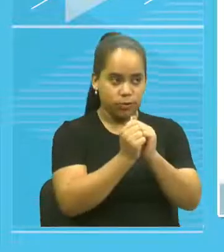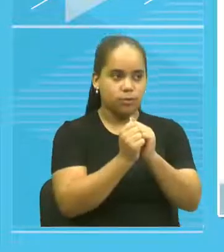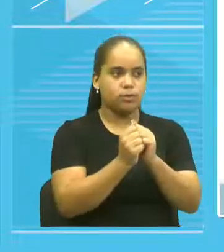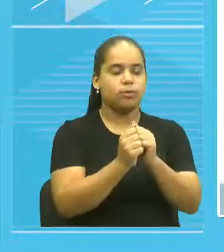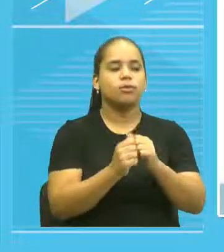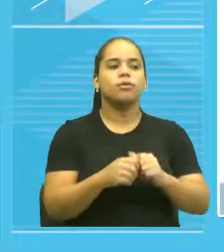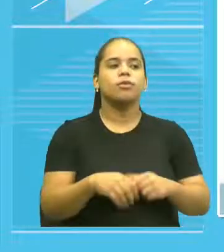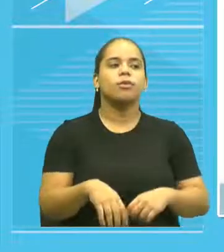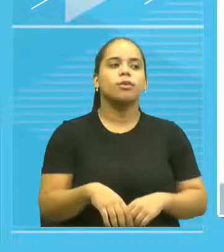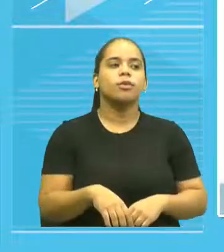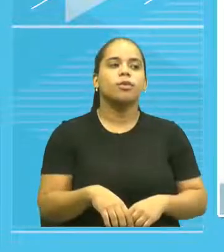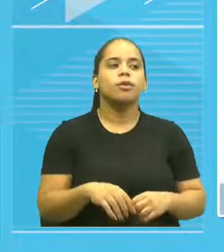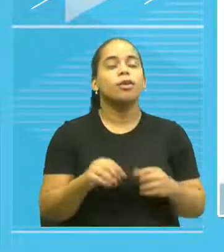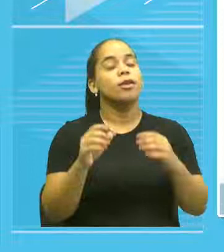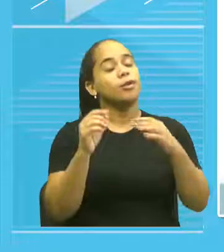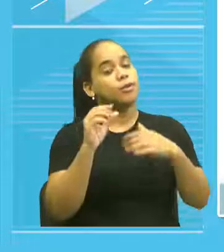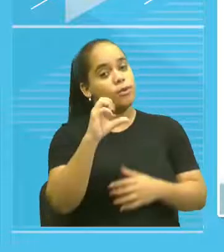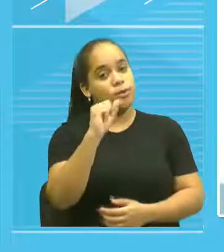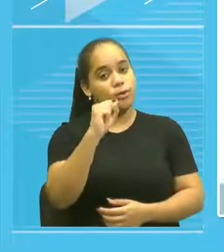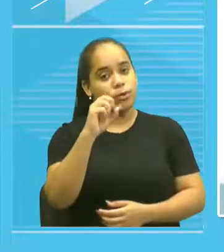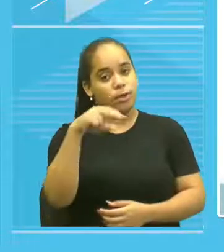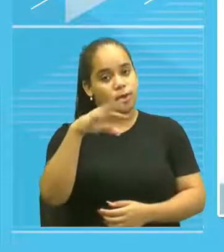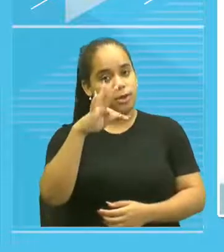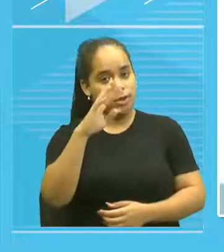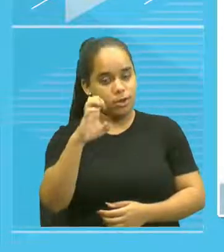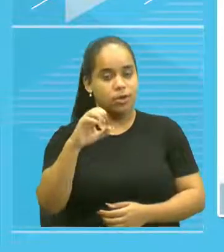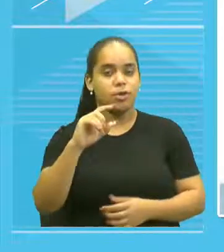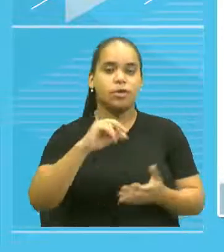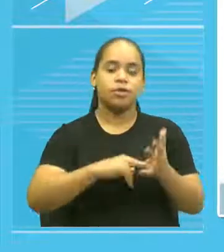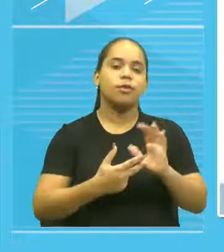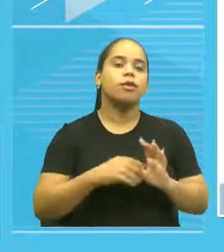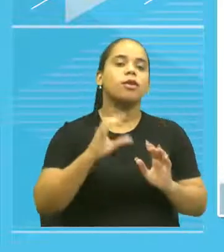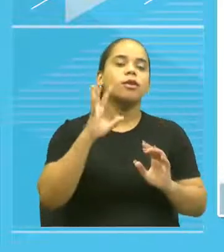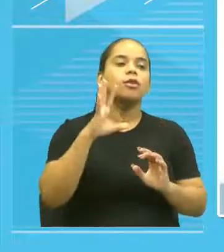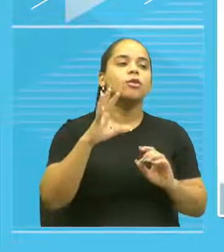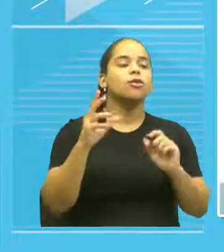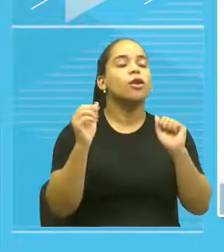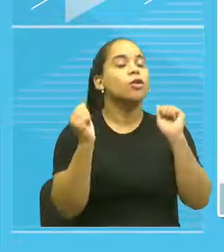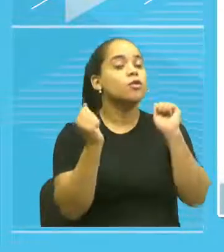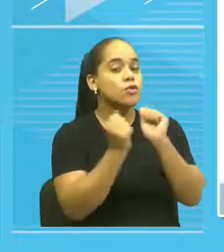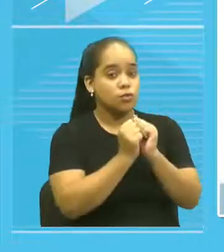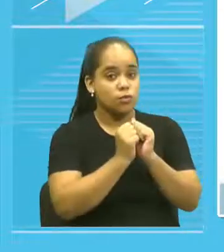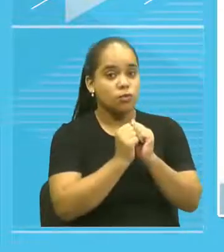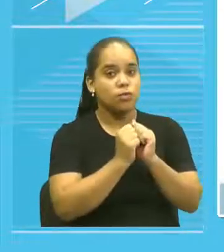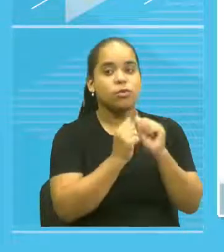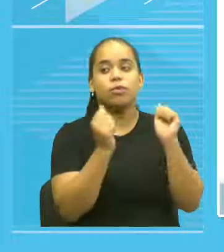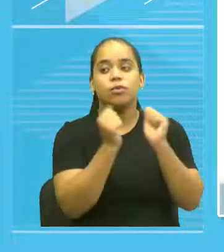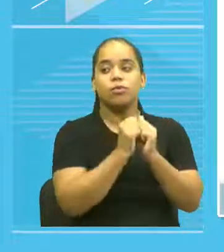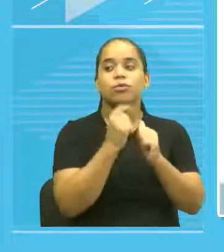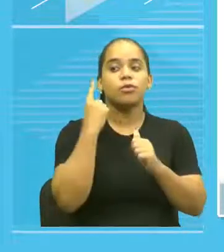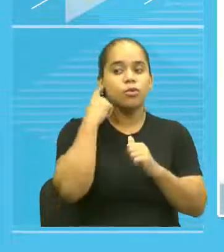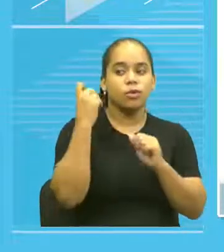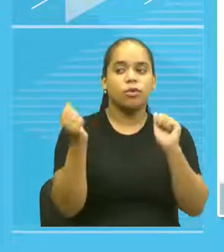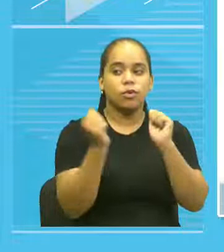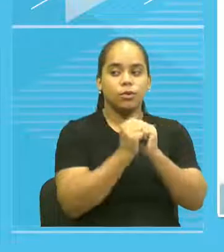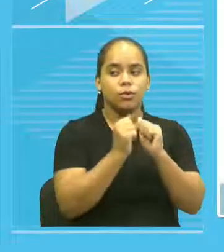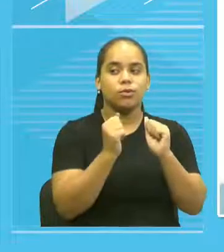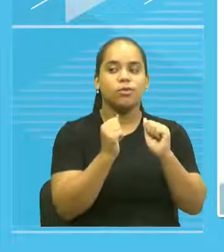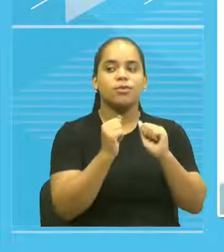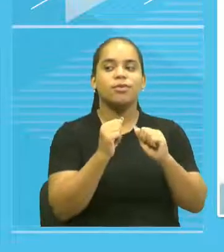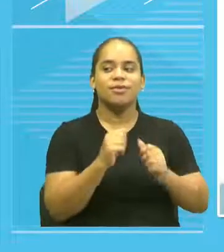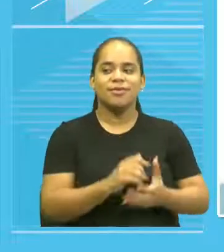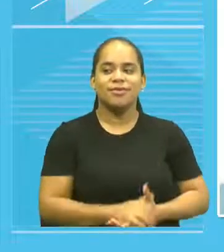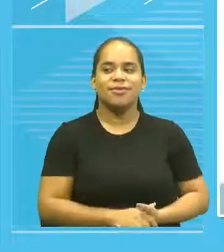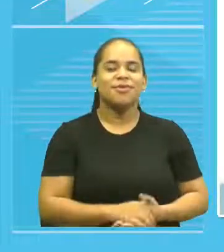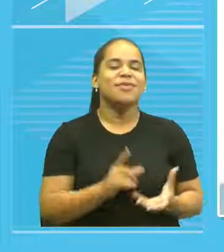con soante só a sós ou na companhia de de quem vogal pronuncia